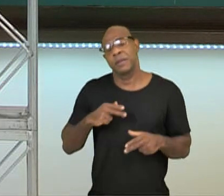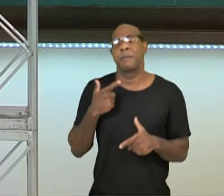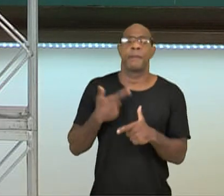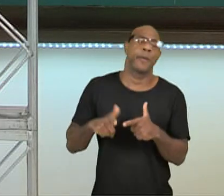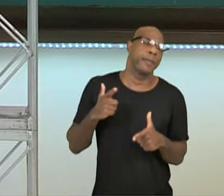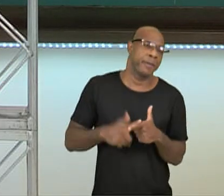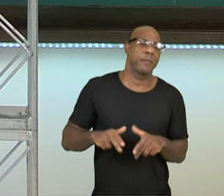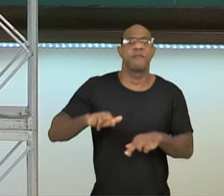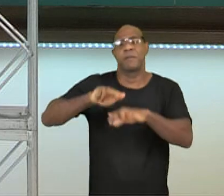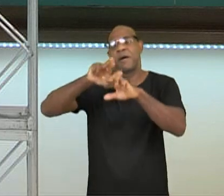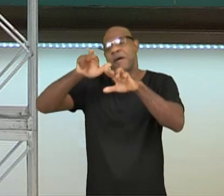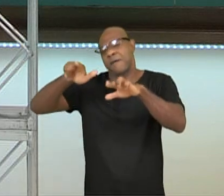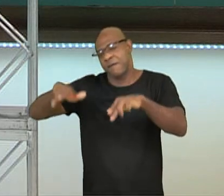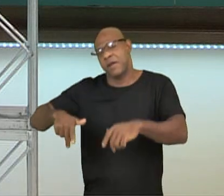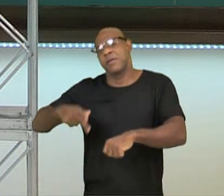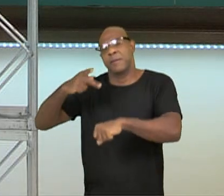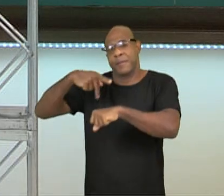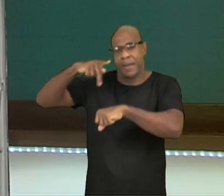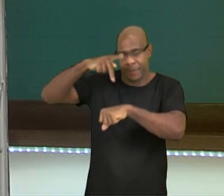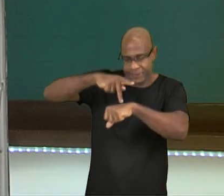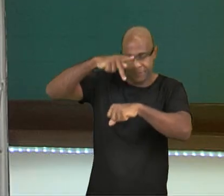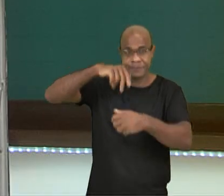vários países, tá?